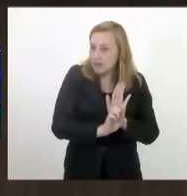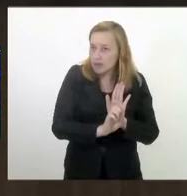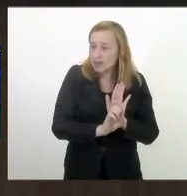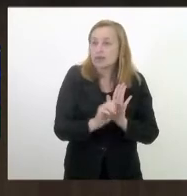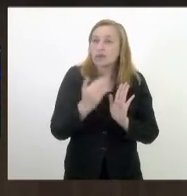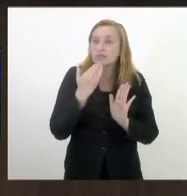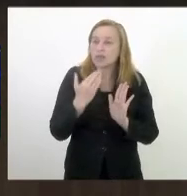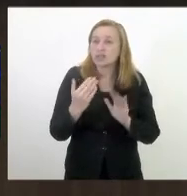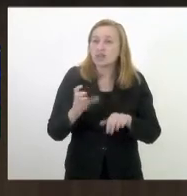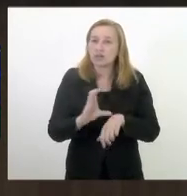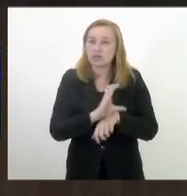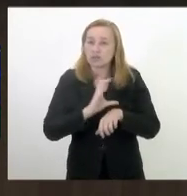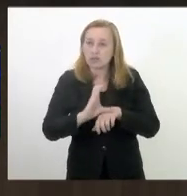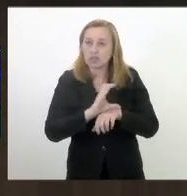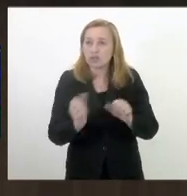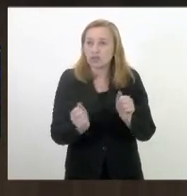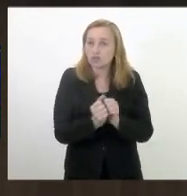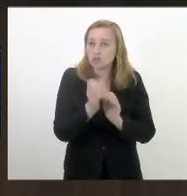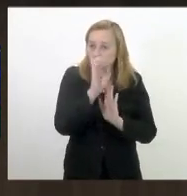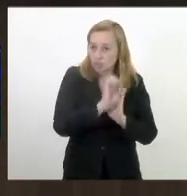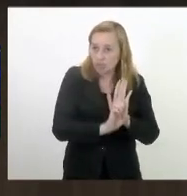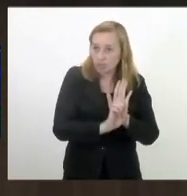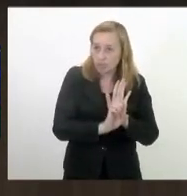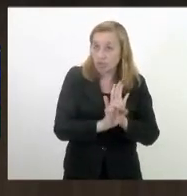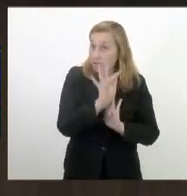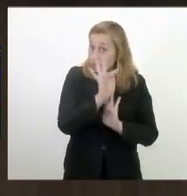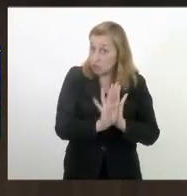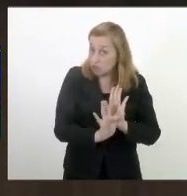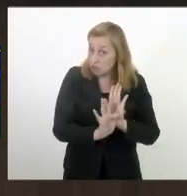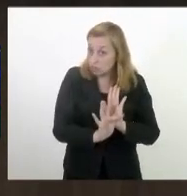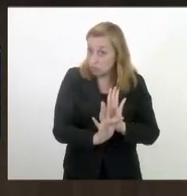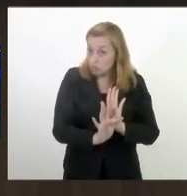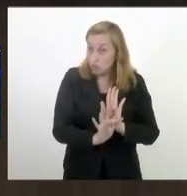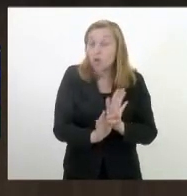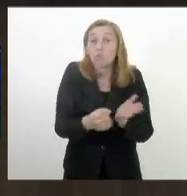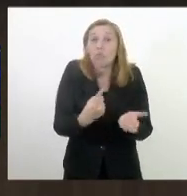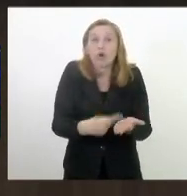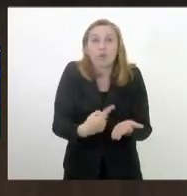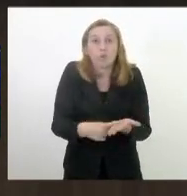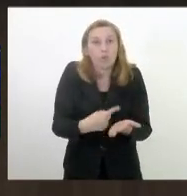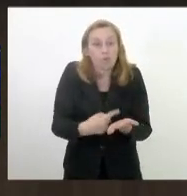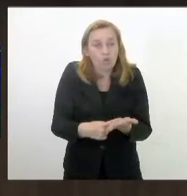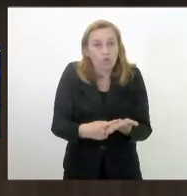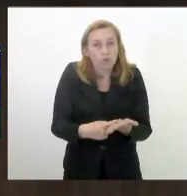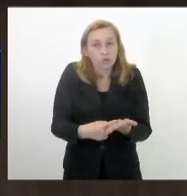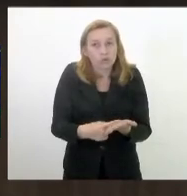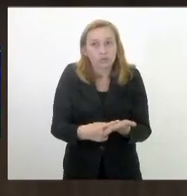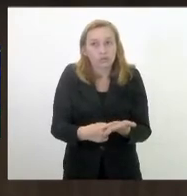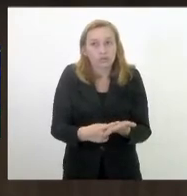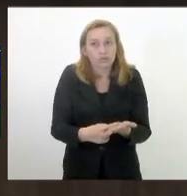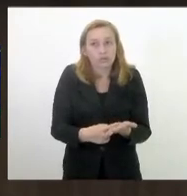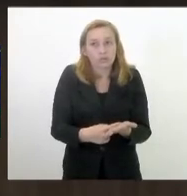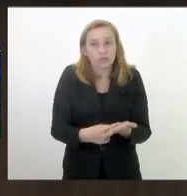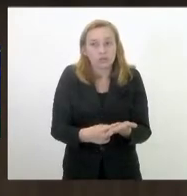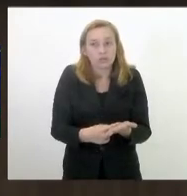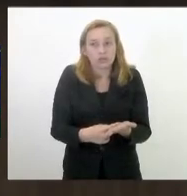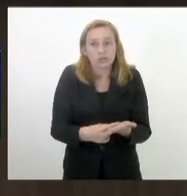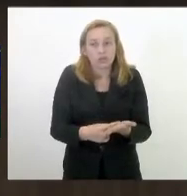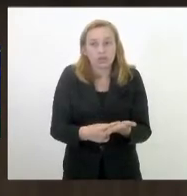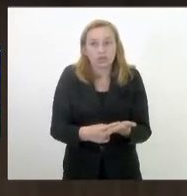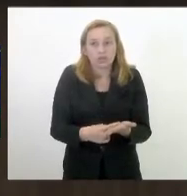pela constitucionalidade com emenda, e que a emenda de texto seja um acordo da seguinte maneira: no mínimo